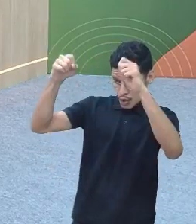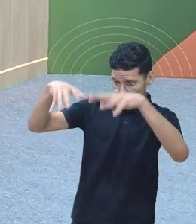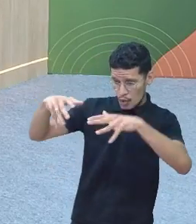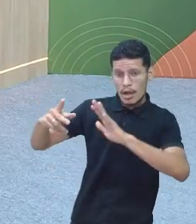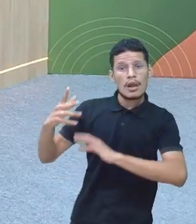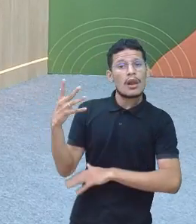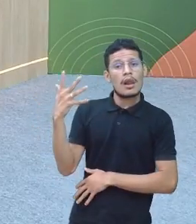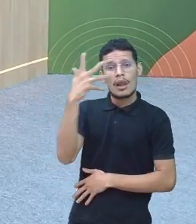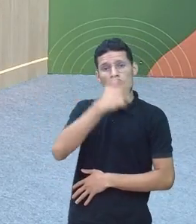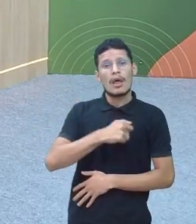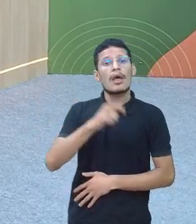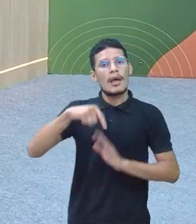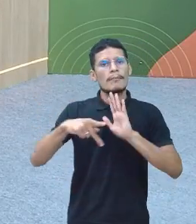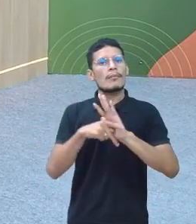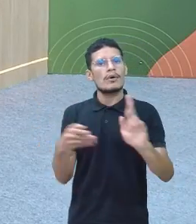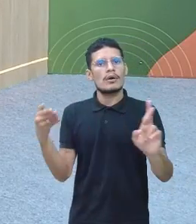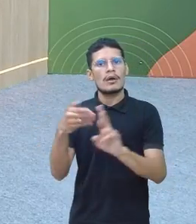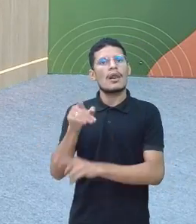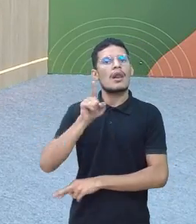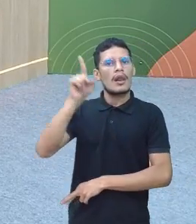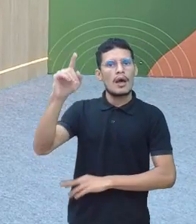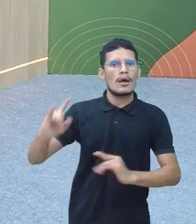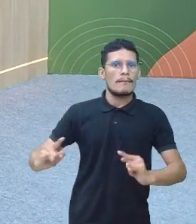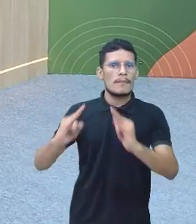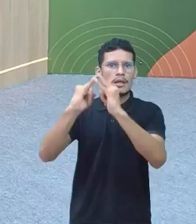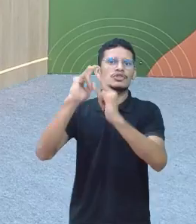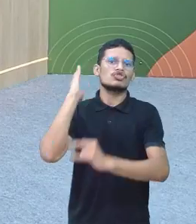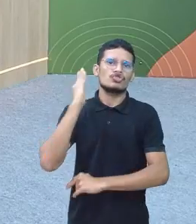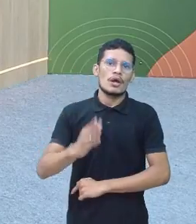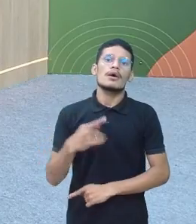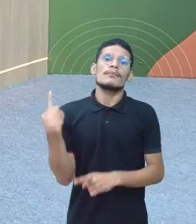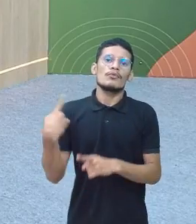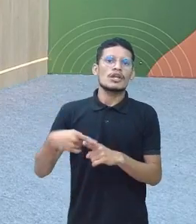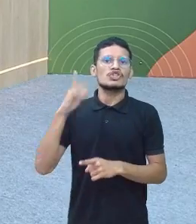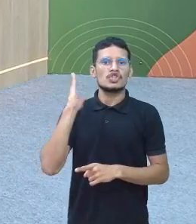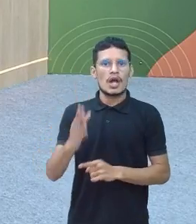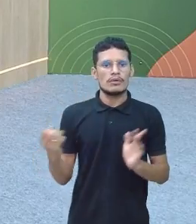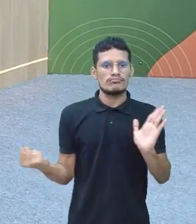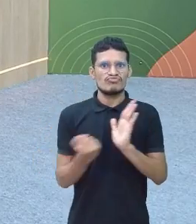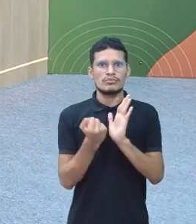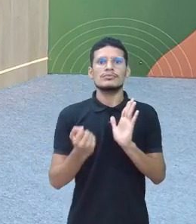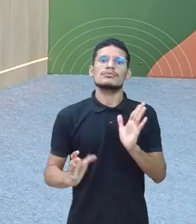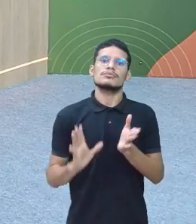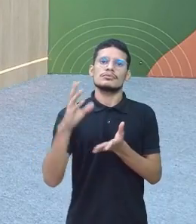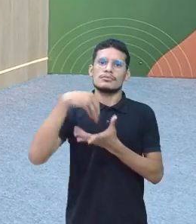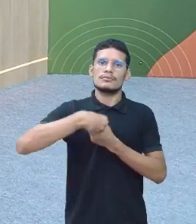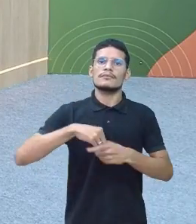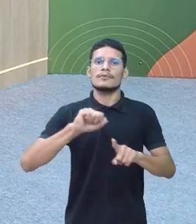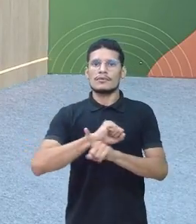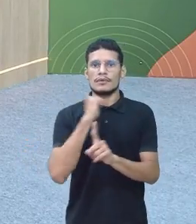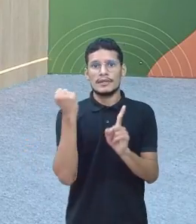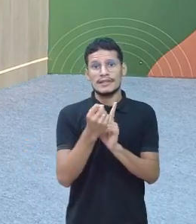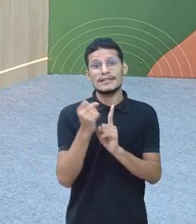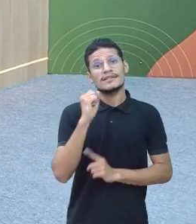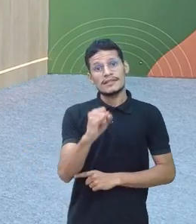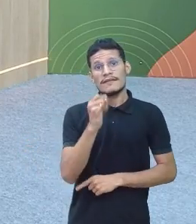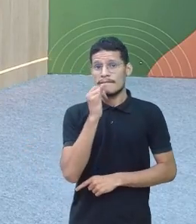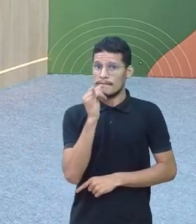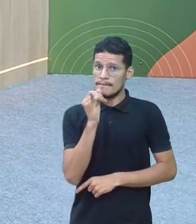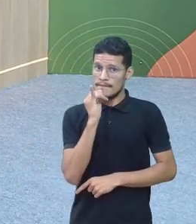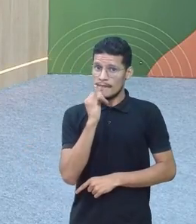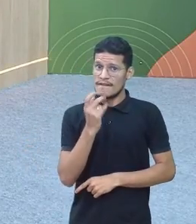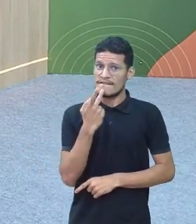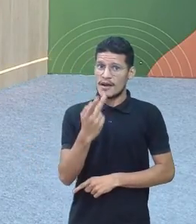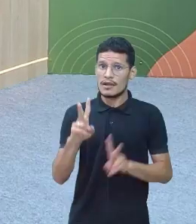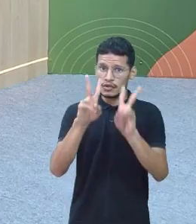uma referência direta a Paris, que já está cristalizada na sociedade. Então, toda vez que se fala de Cidade Luz, se remete a